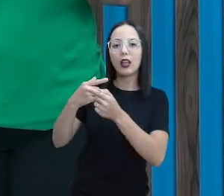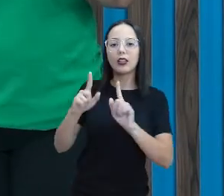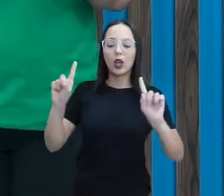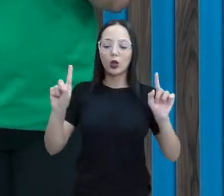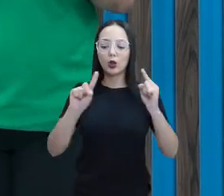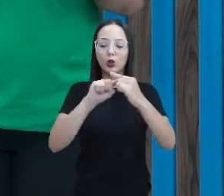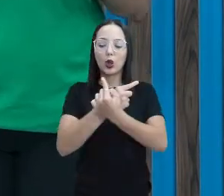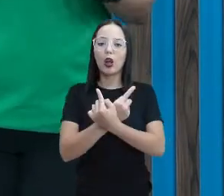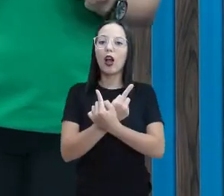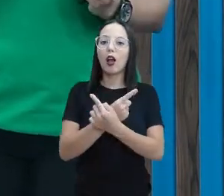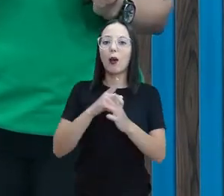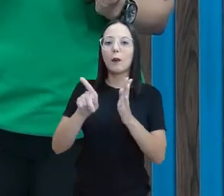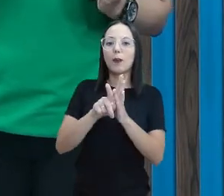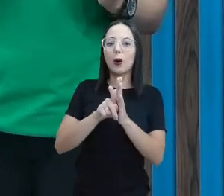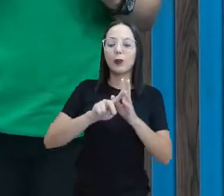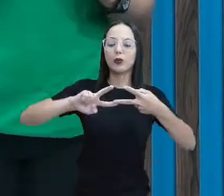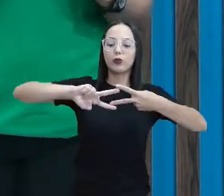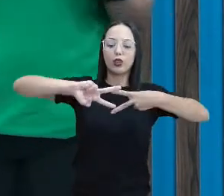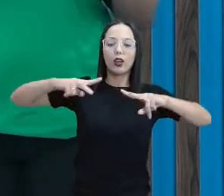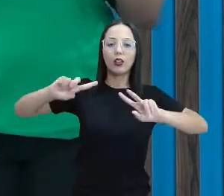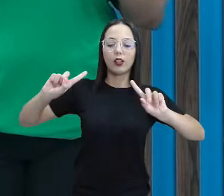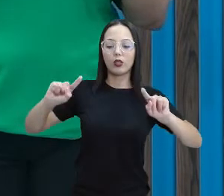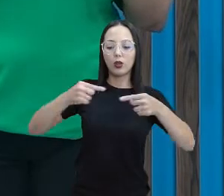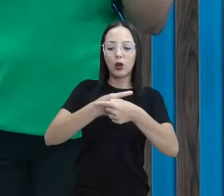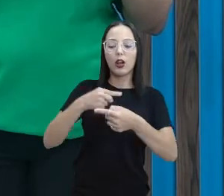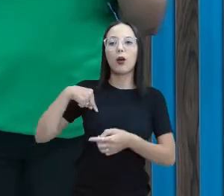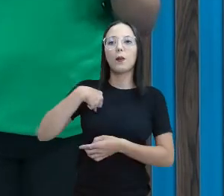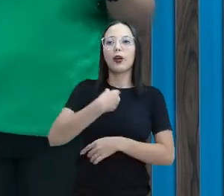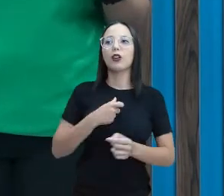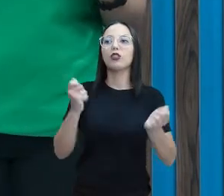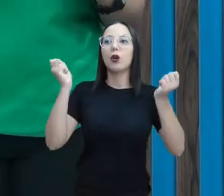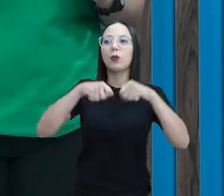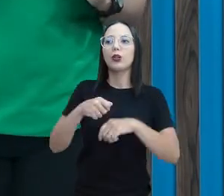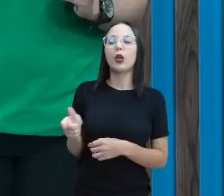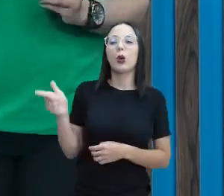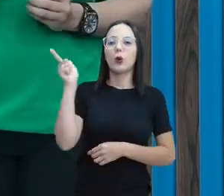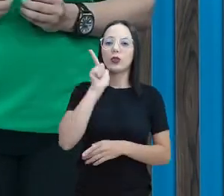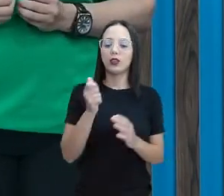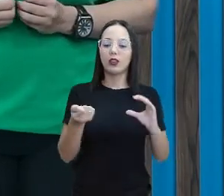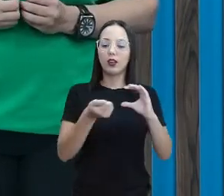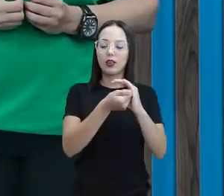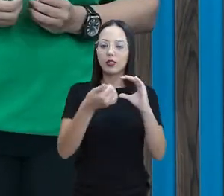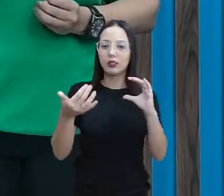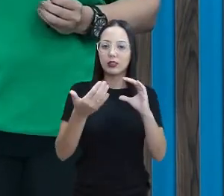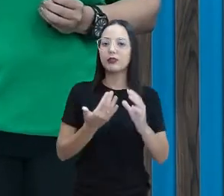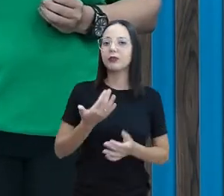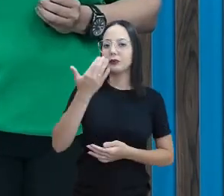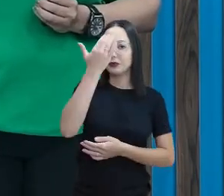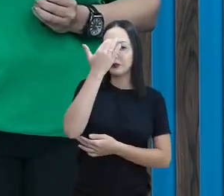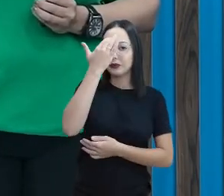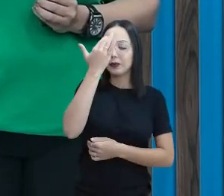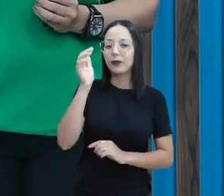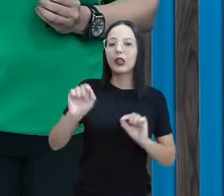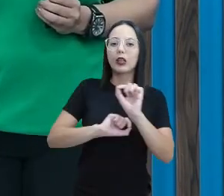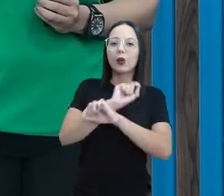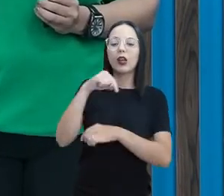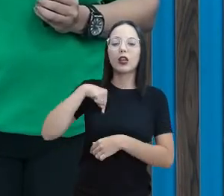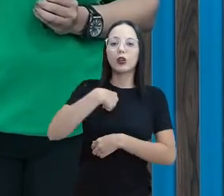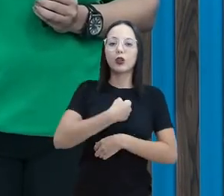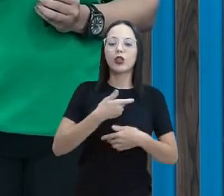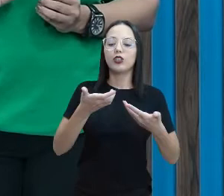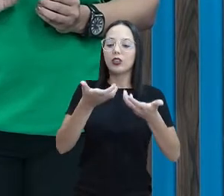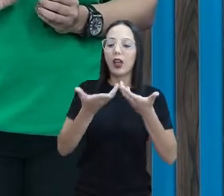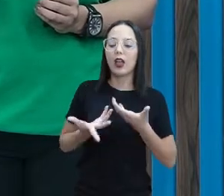troca aleatória aí de genes, tá certo? Para poder alcançar uma característica aí que a gente quer